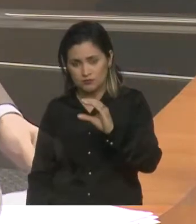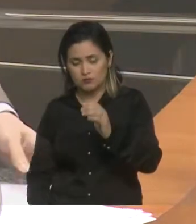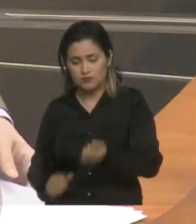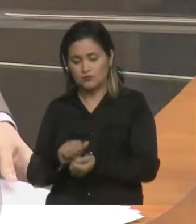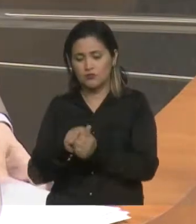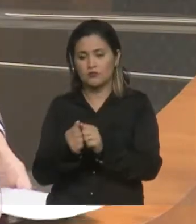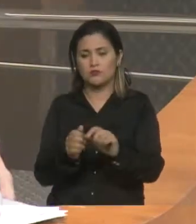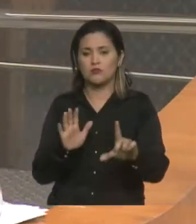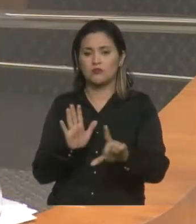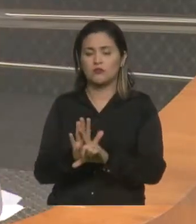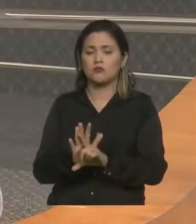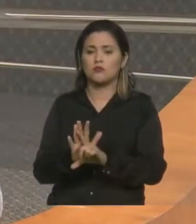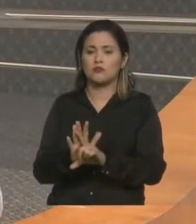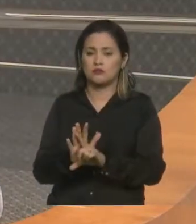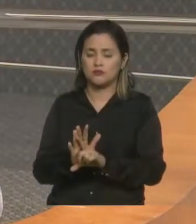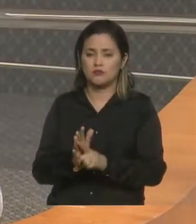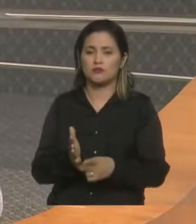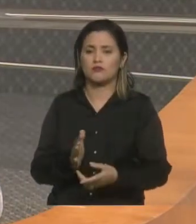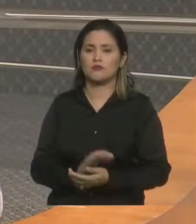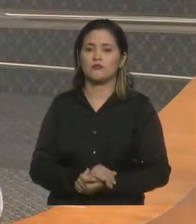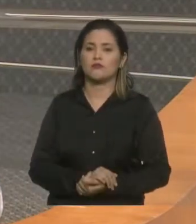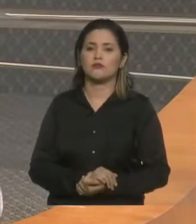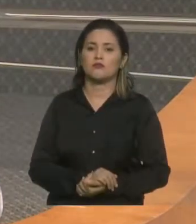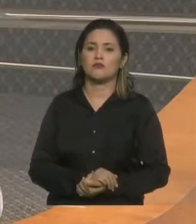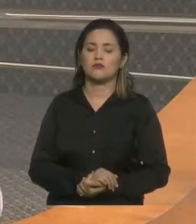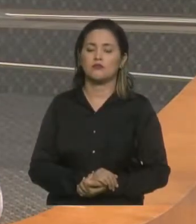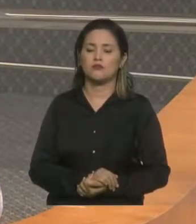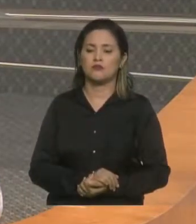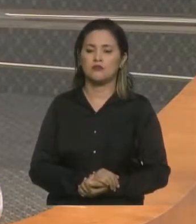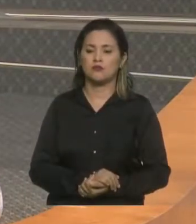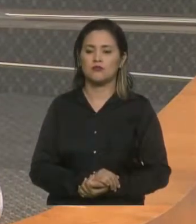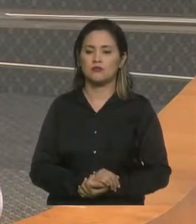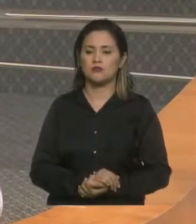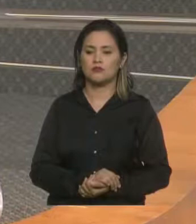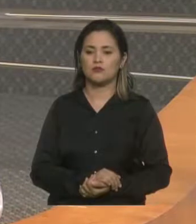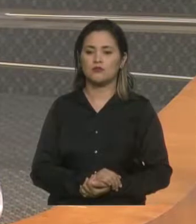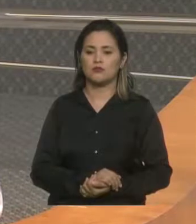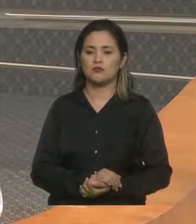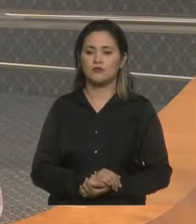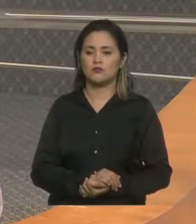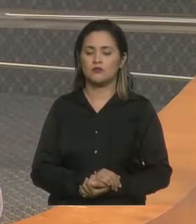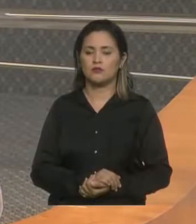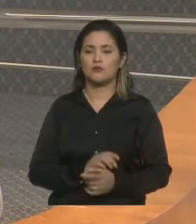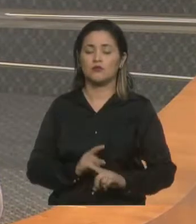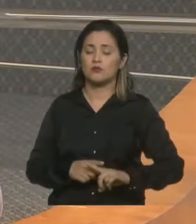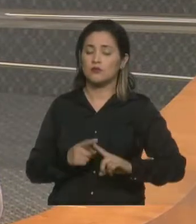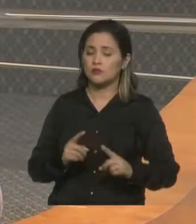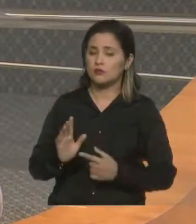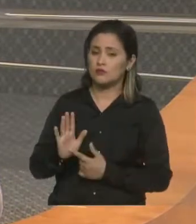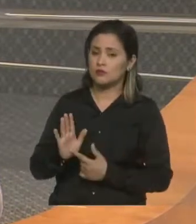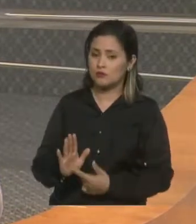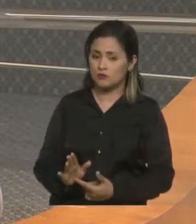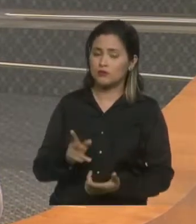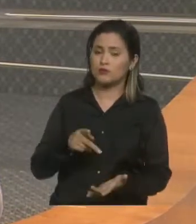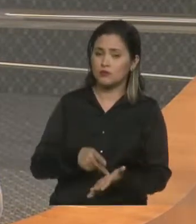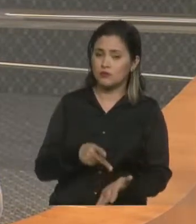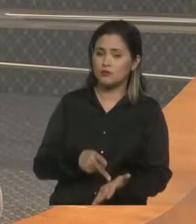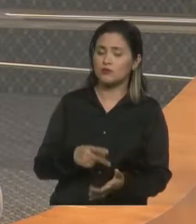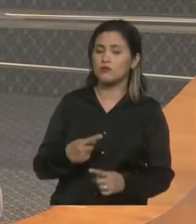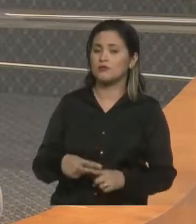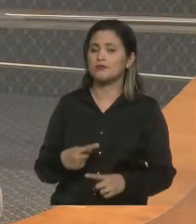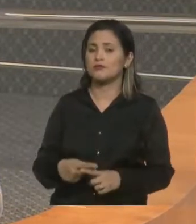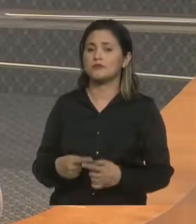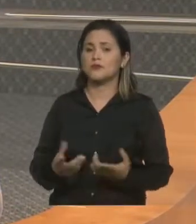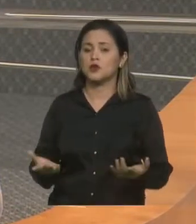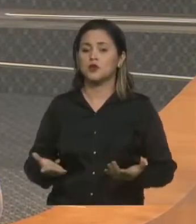processo legislativo. Mas, tirando tudo isso aí, para restituir a verdade, que é sempre importante, porque a desinformação hoje tem